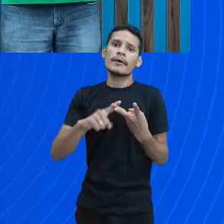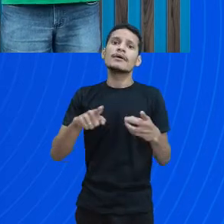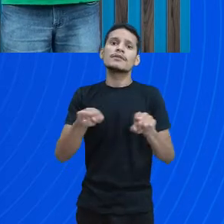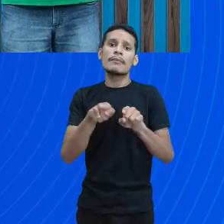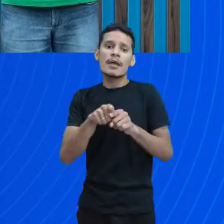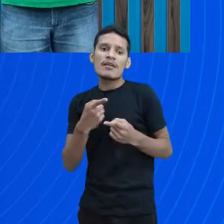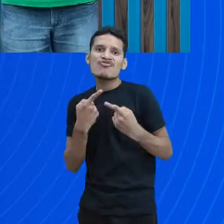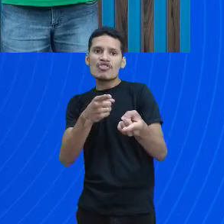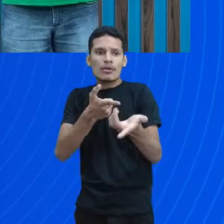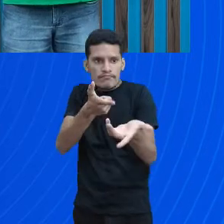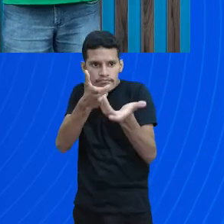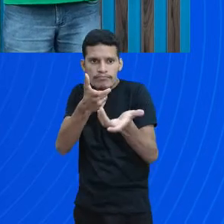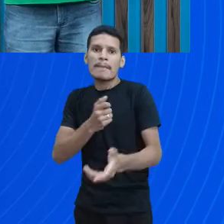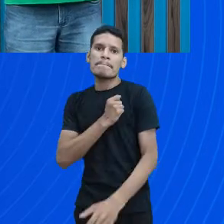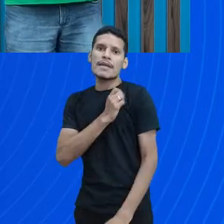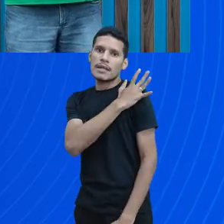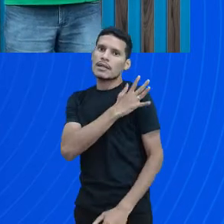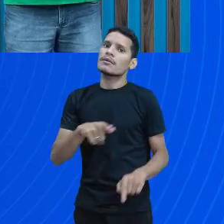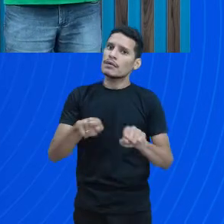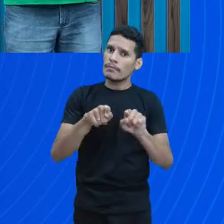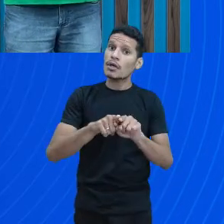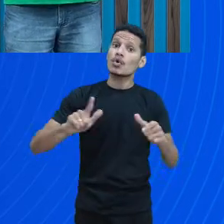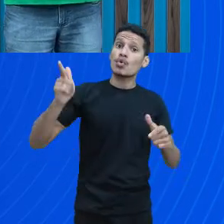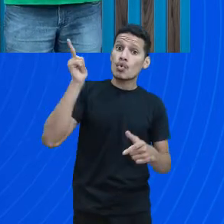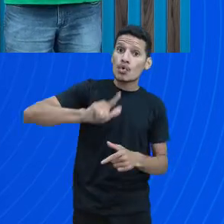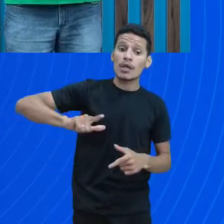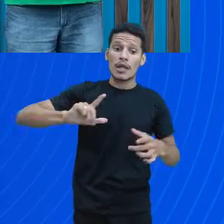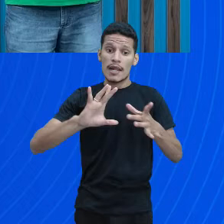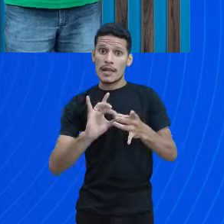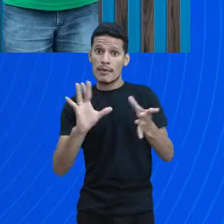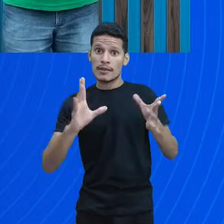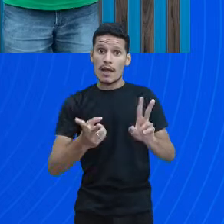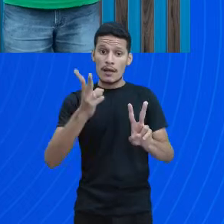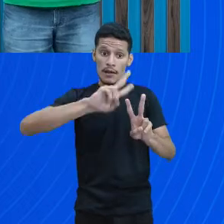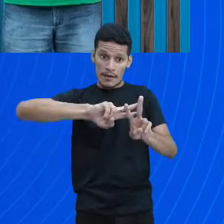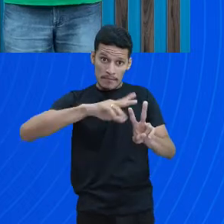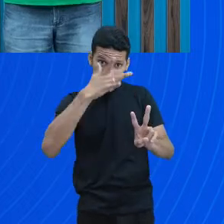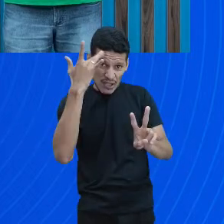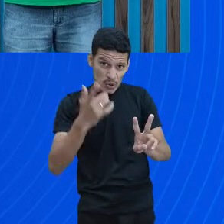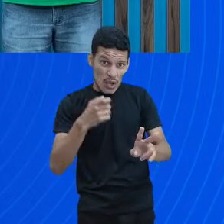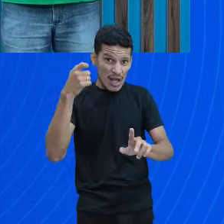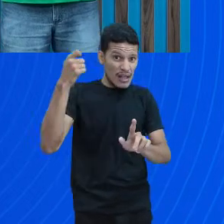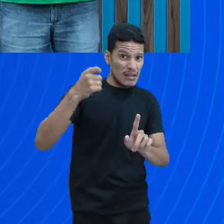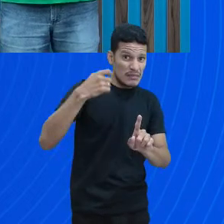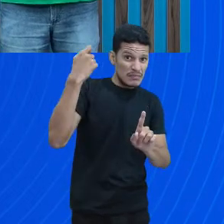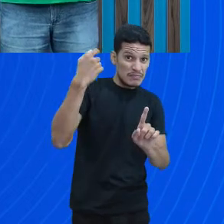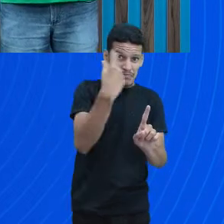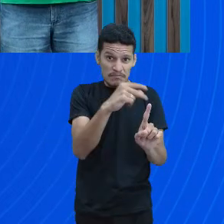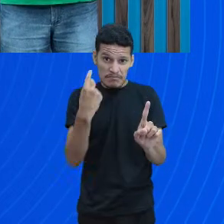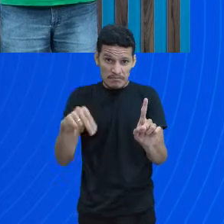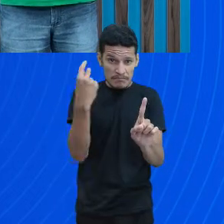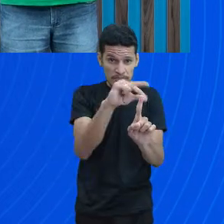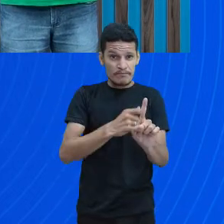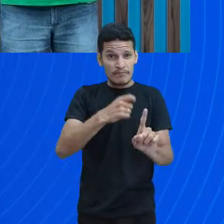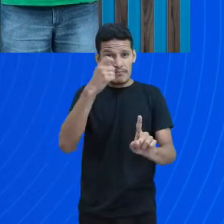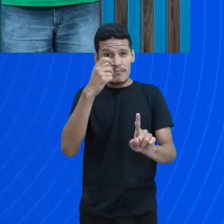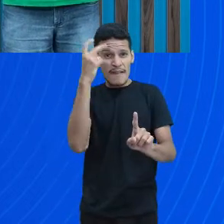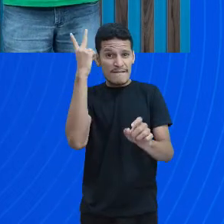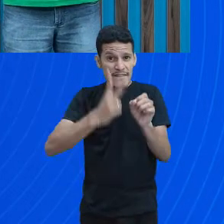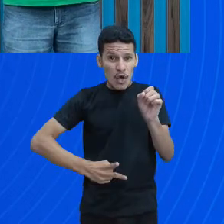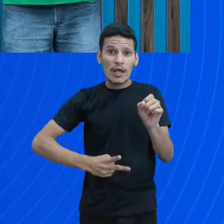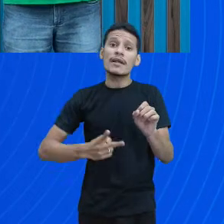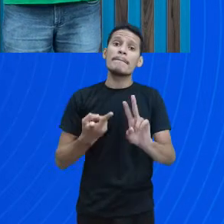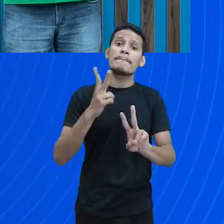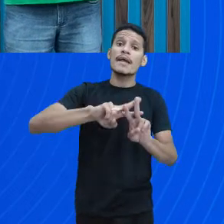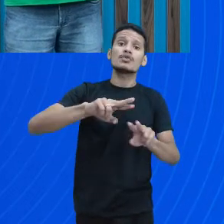próprios militares, né, e conseguiram libertar algumas pessoas que estavam sendo torturadas pela ditadura, que haviam sido presas, inclusive, sem motivo